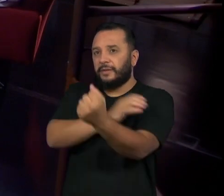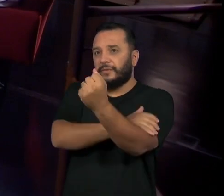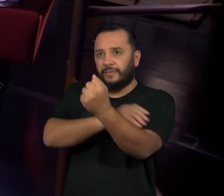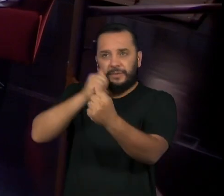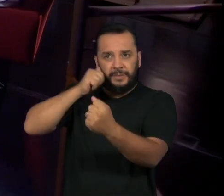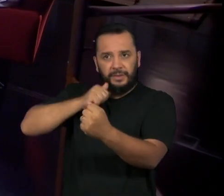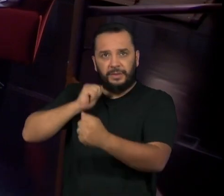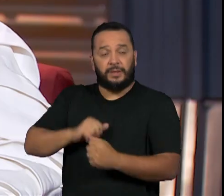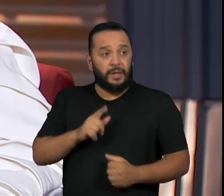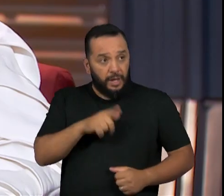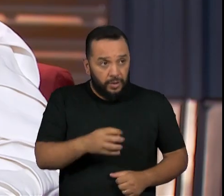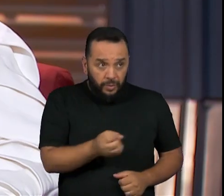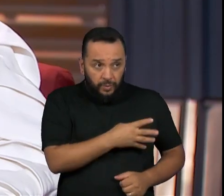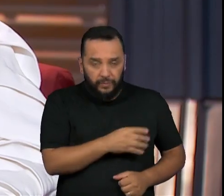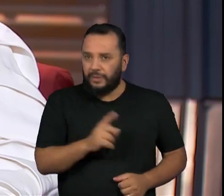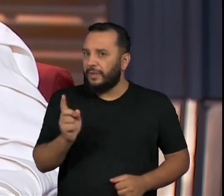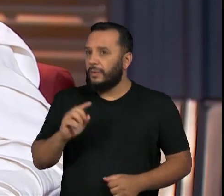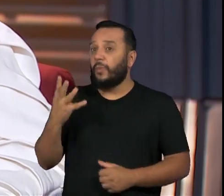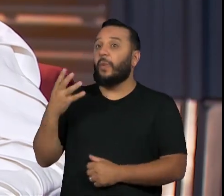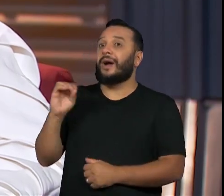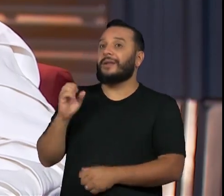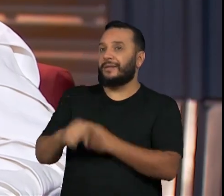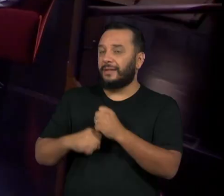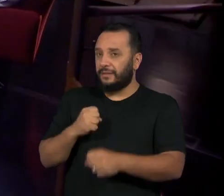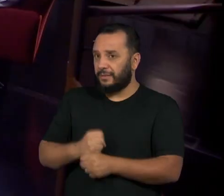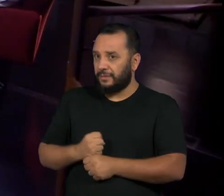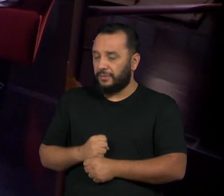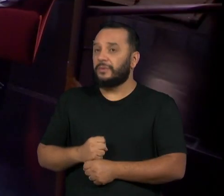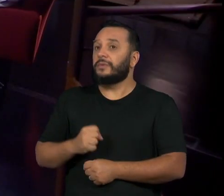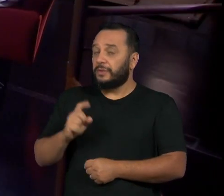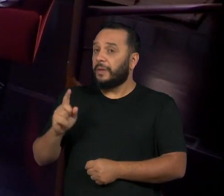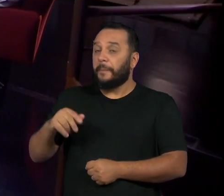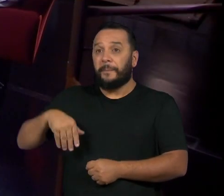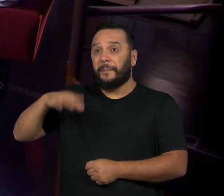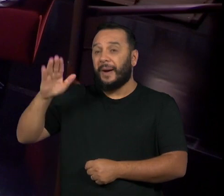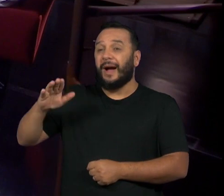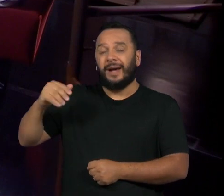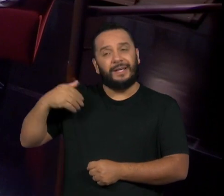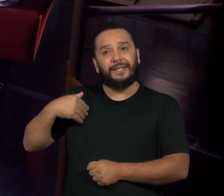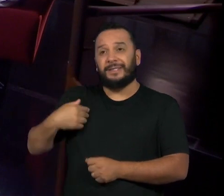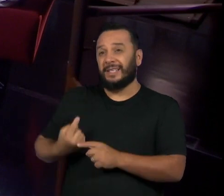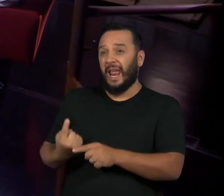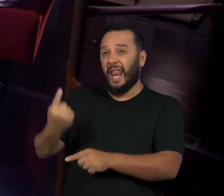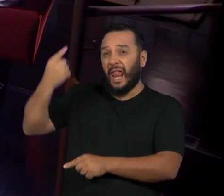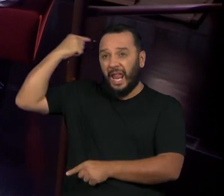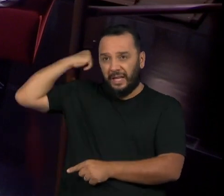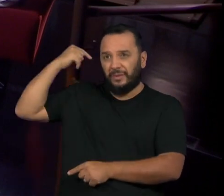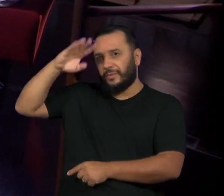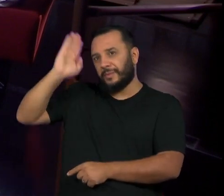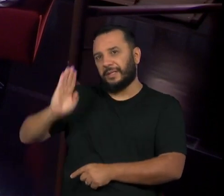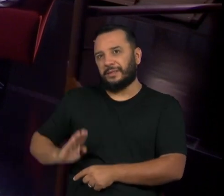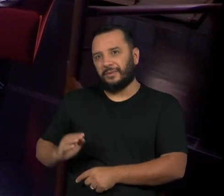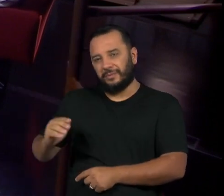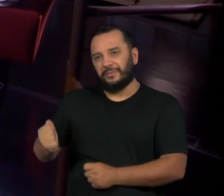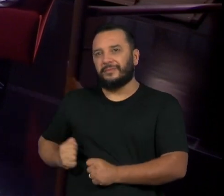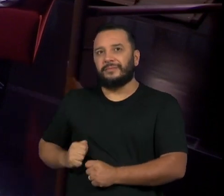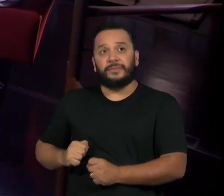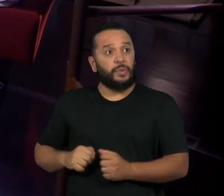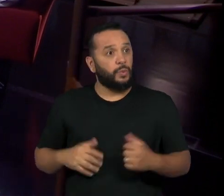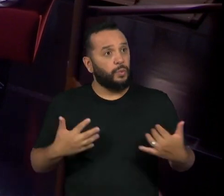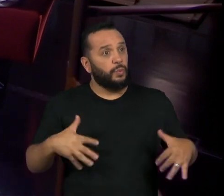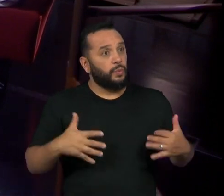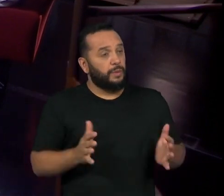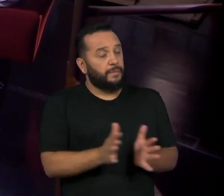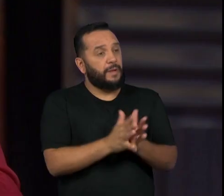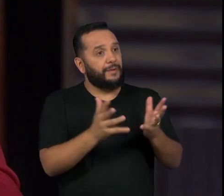núcleo acaba de completar 40 anos. Olha é o núcleo feminista mais antigo do Brasil. Viva! Que maravilha.